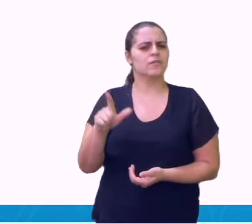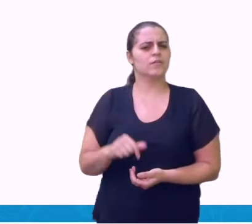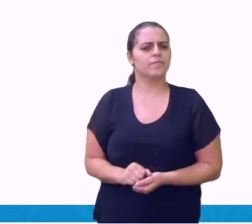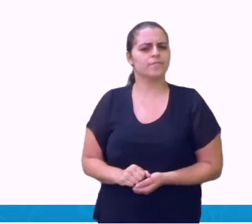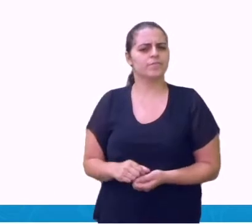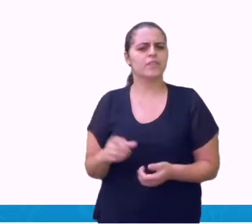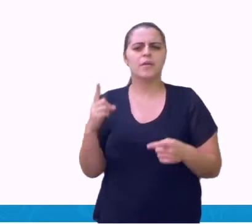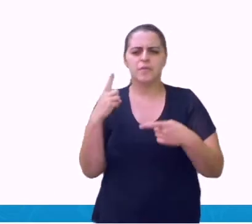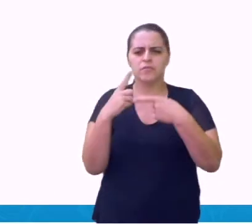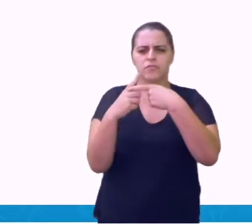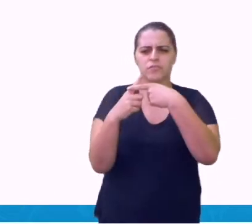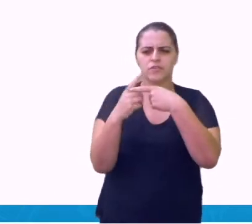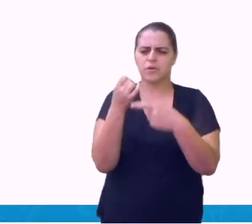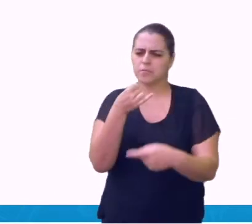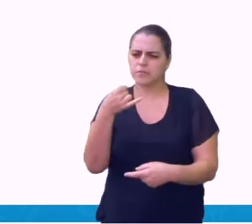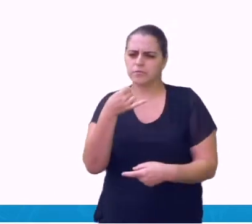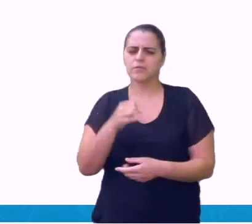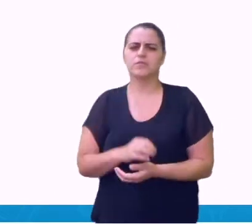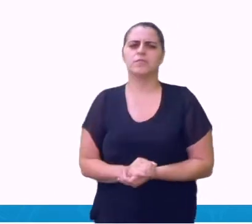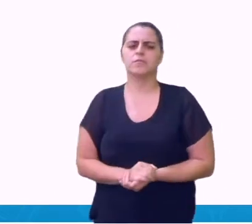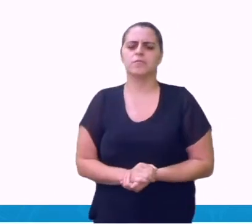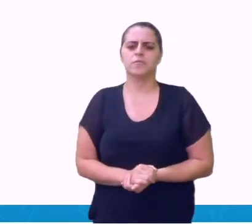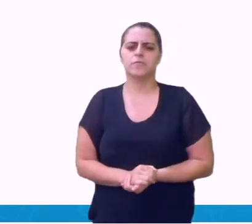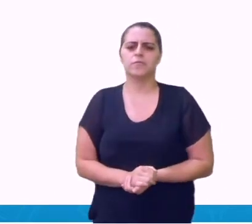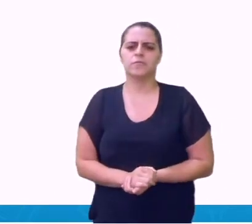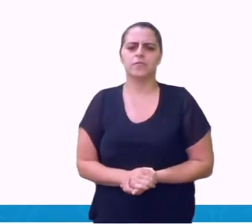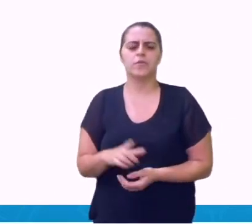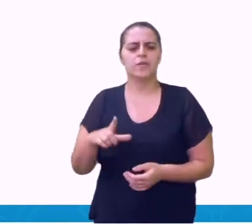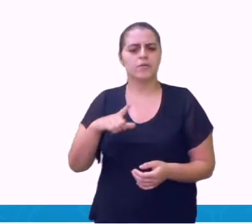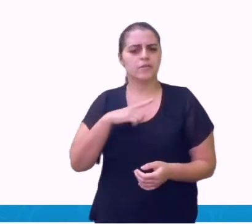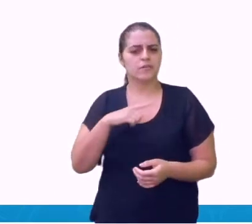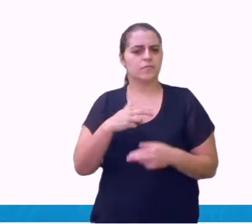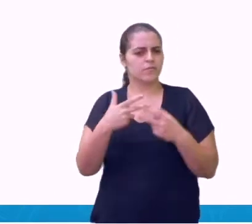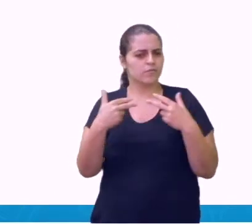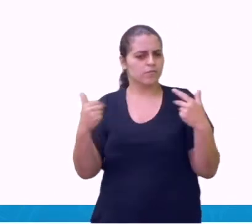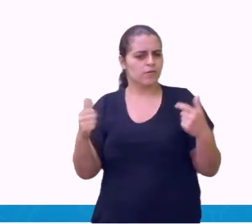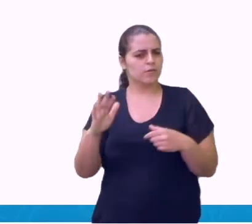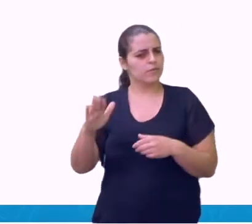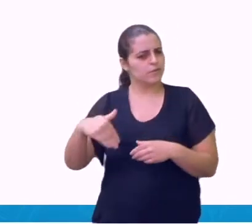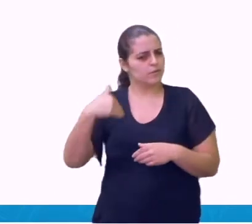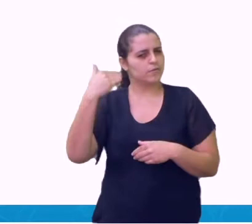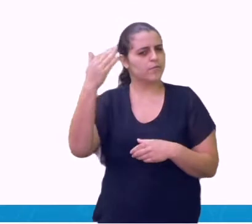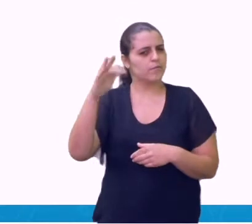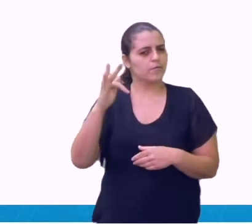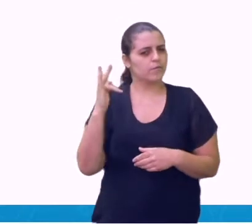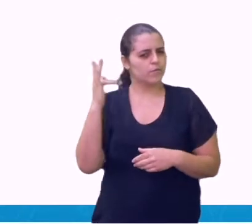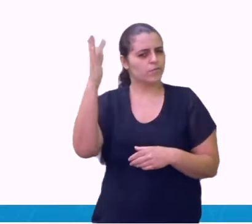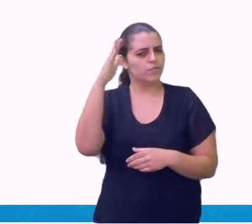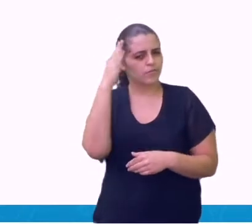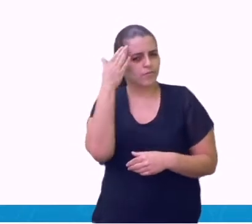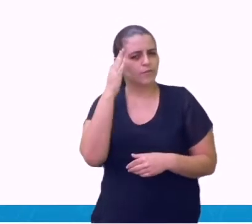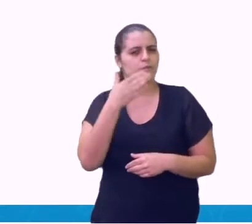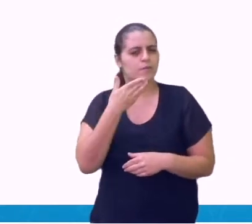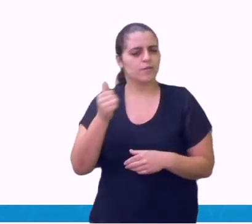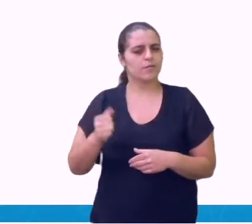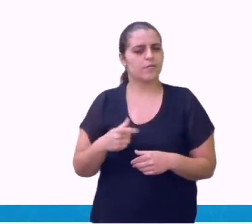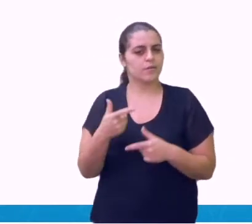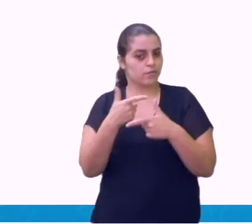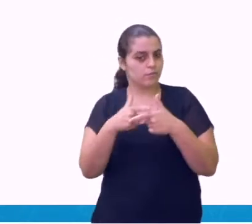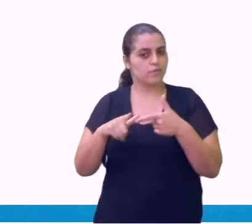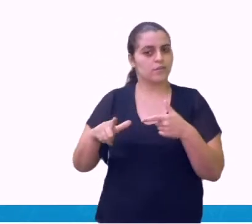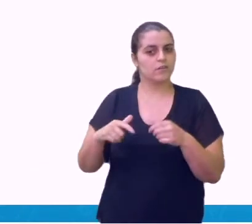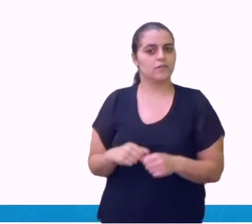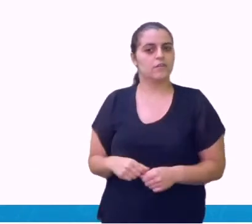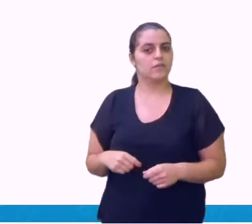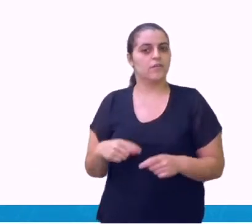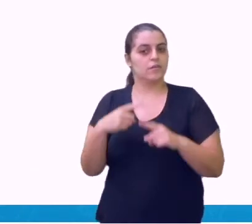uma adição, é uma subtração, temos outros sinais que nós vamos aprender mais para frente, multiplicação, divisão.